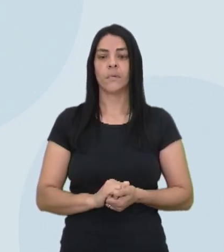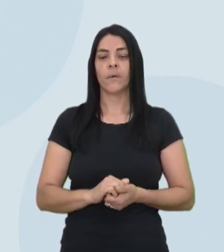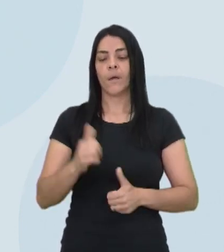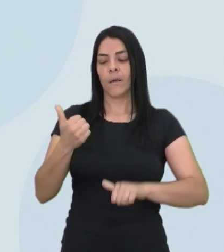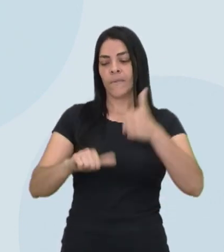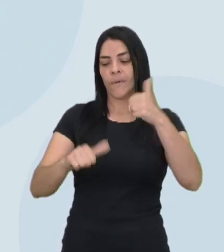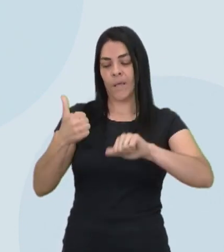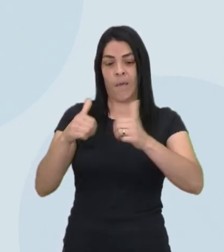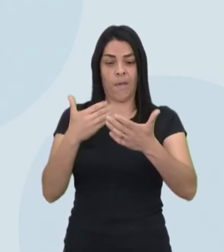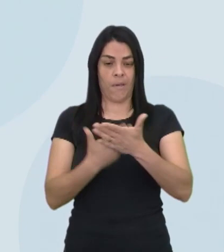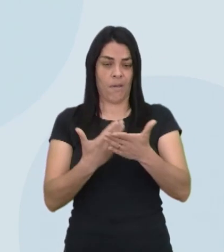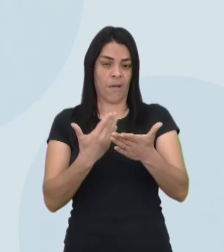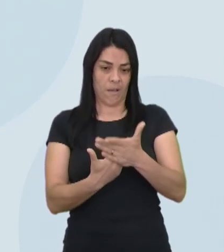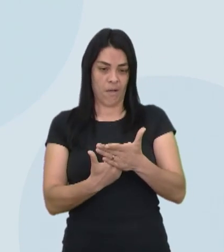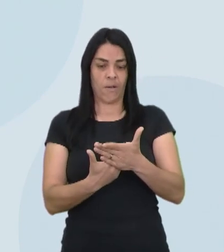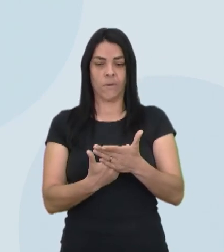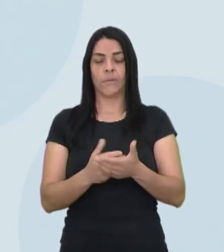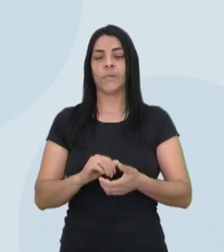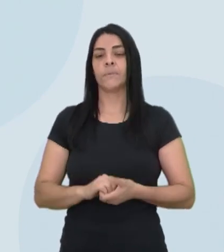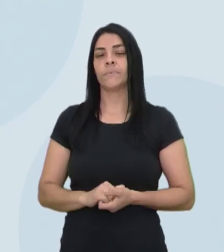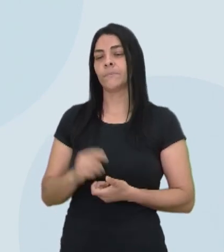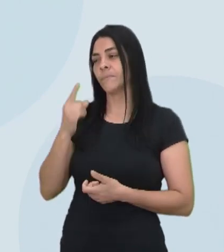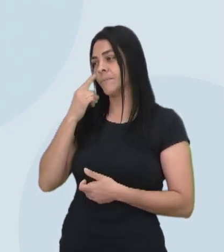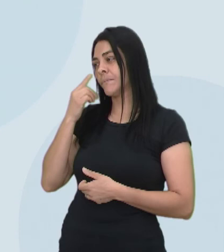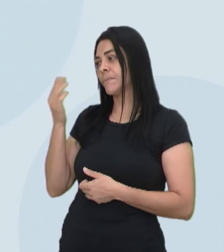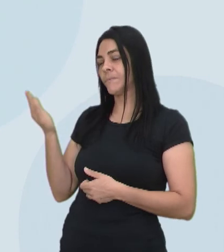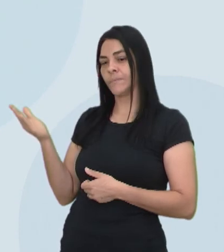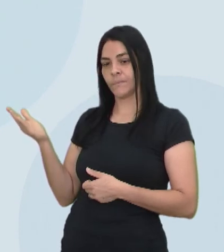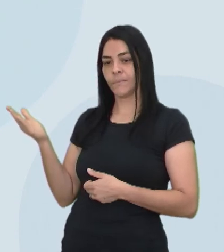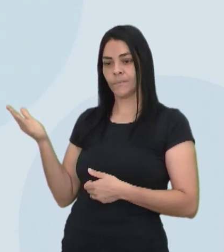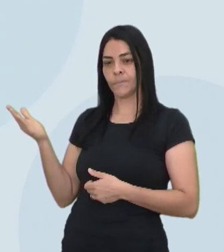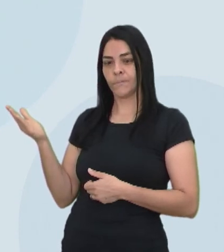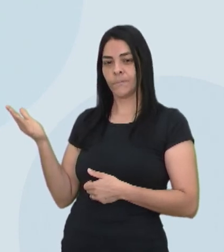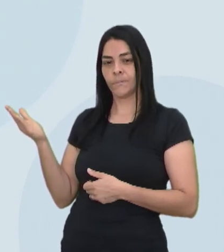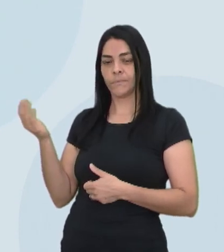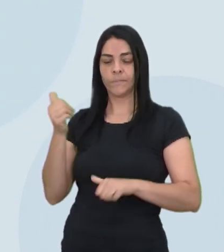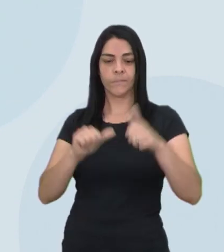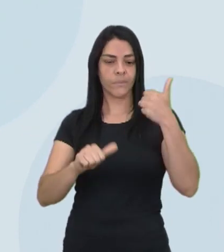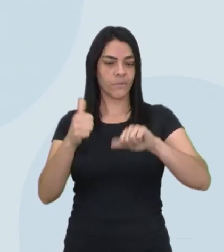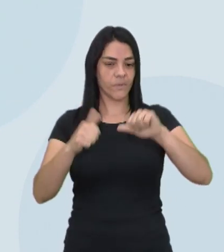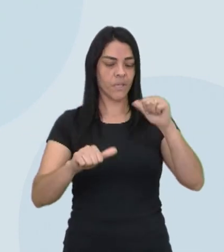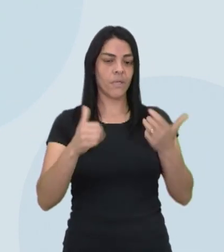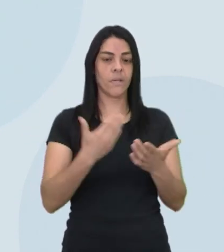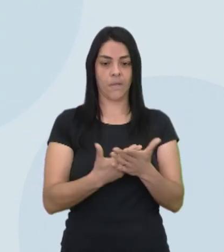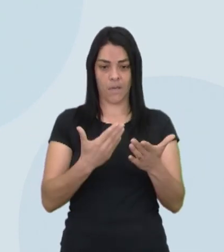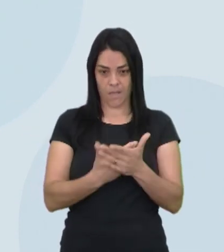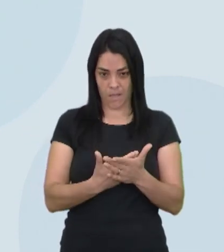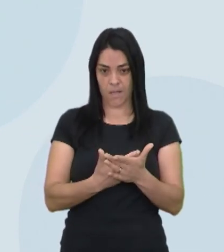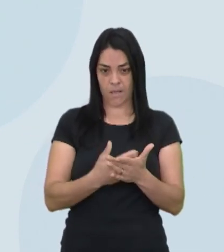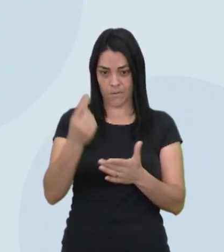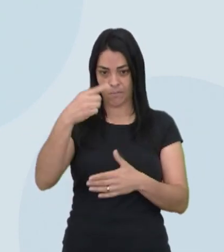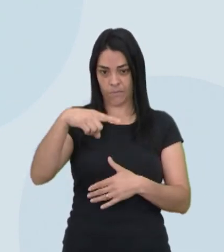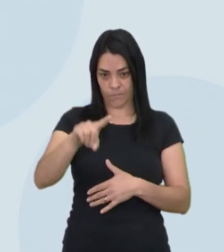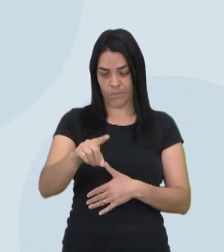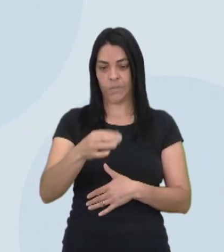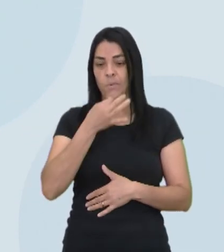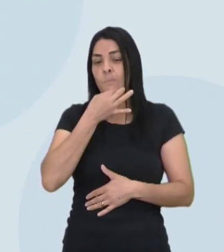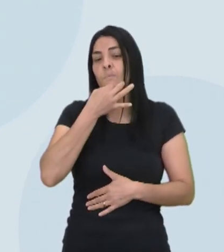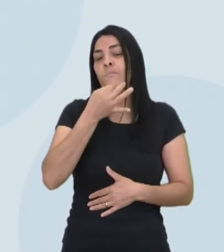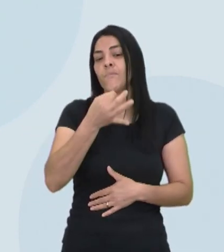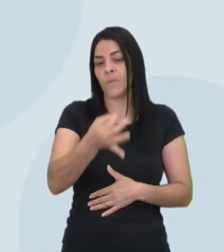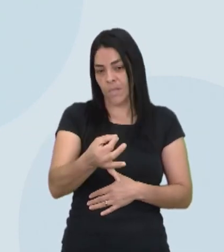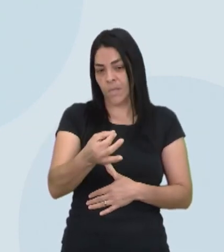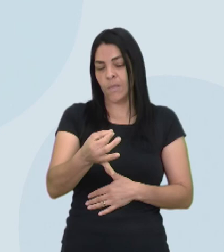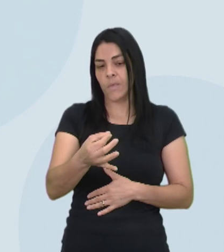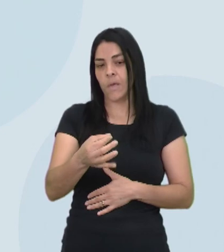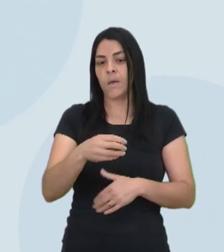Avaliem a aula, né? Pode voltar em mim um pouco. Isso, avaliem a aula, né? Digam aí o que vocês acharam, deem aí as suas